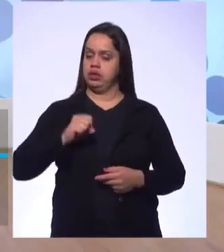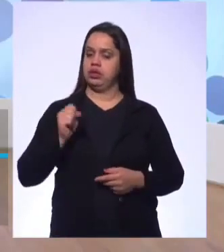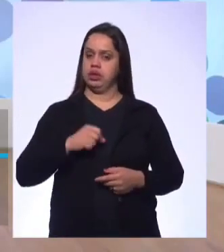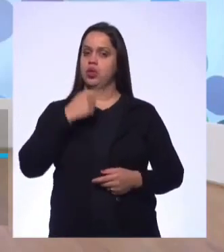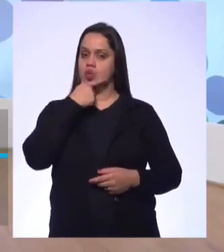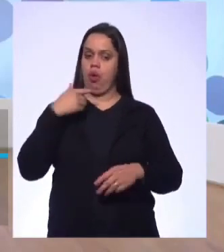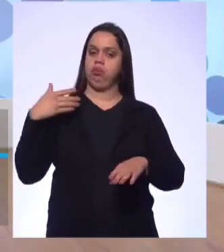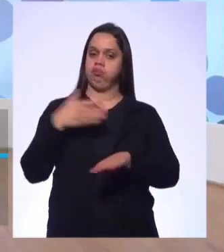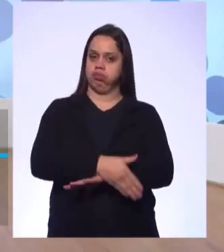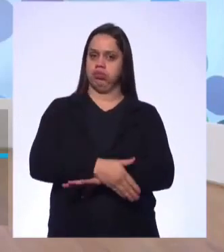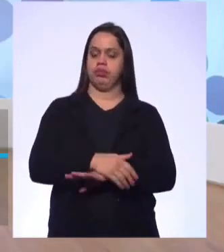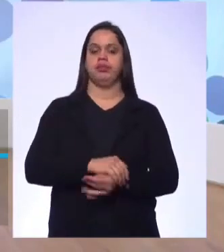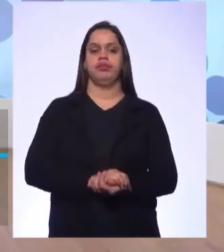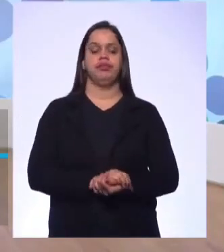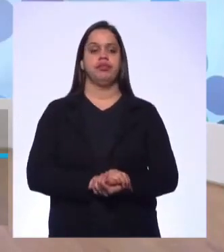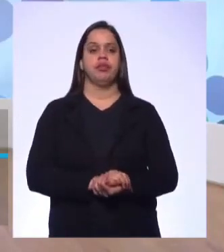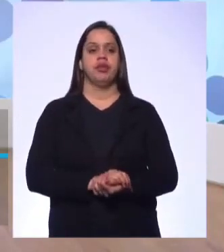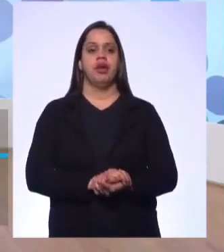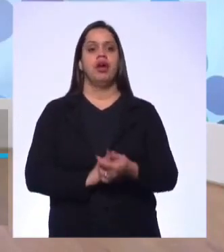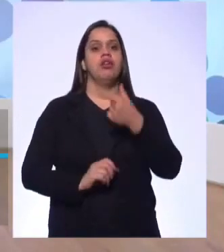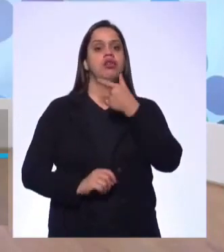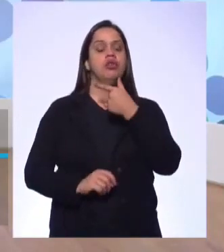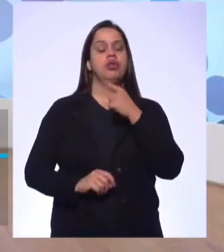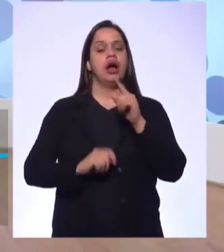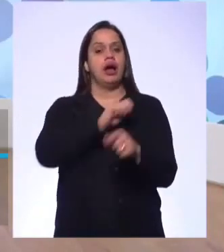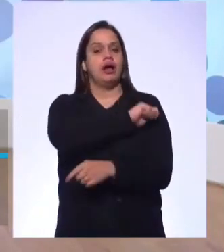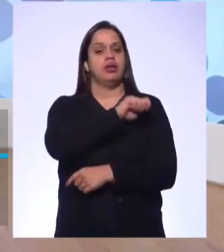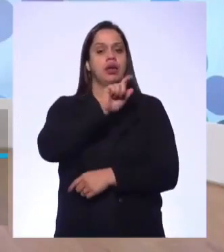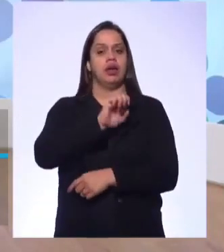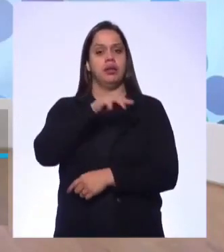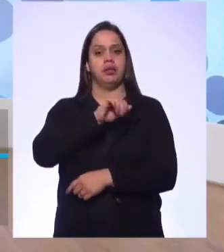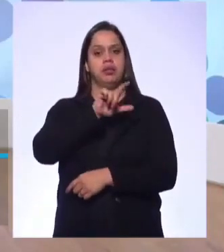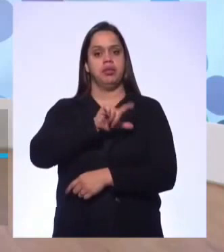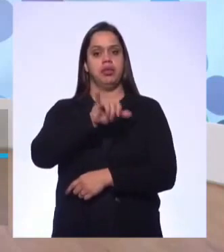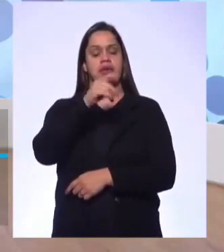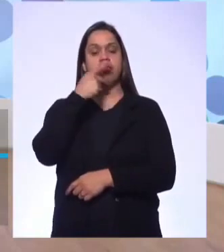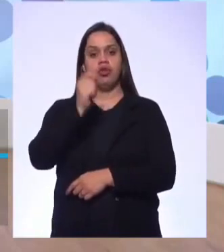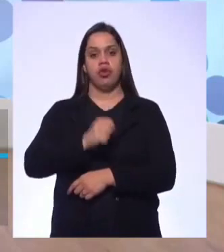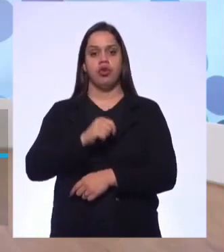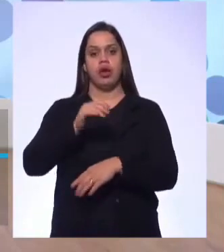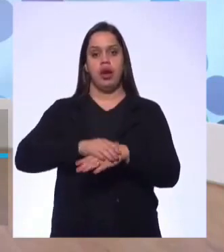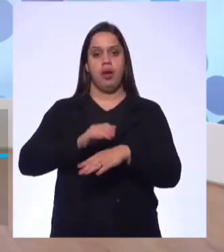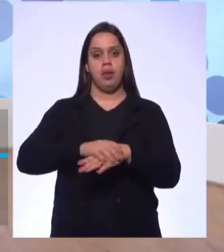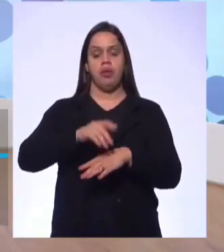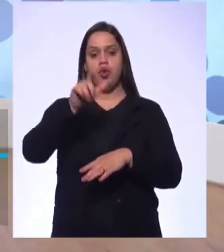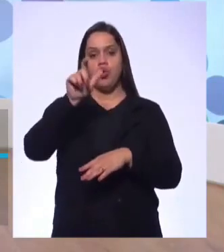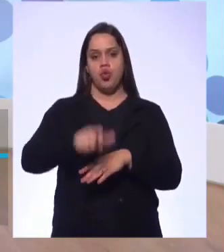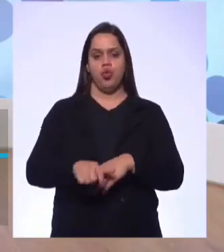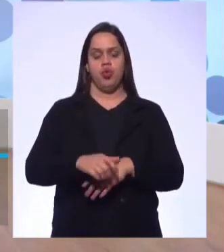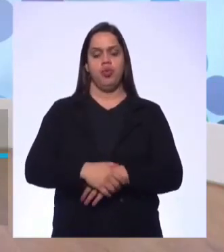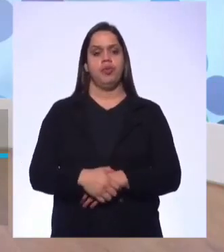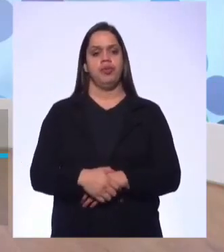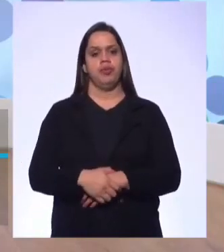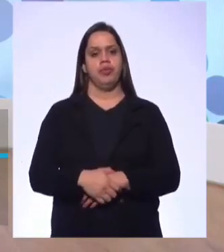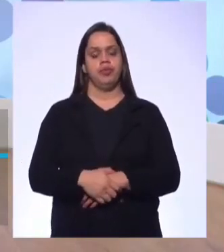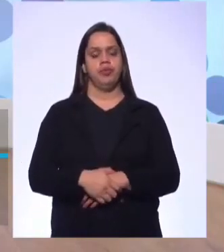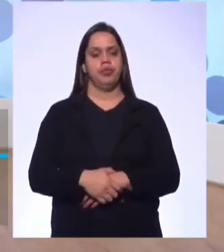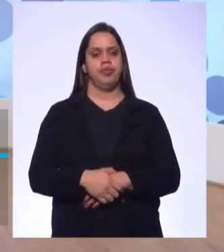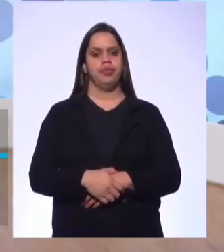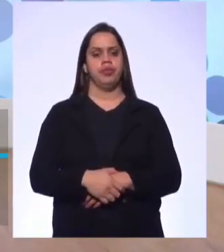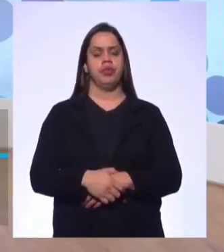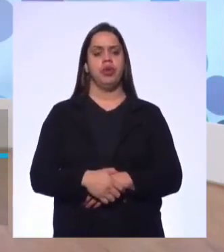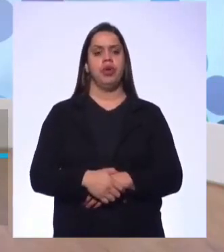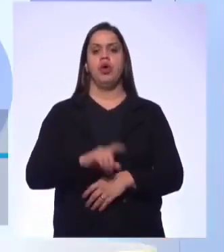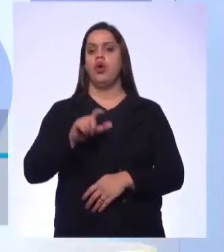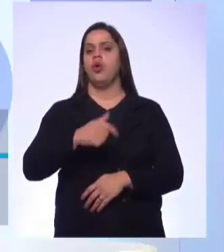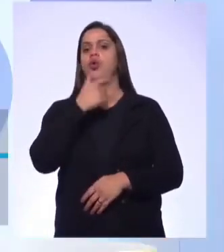A Emily colocou a mão do ser humano. Quem é responsável, então, a mão do ser humano. E aí, o outro é o homem